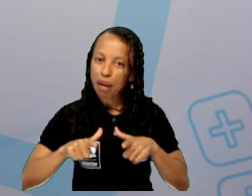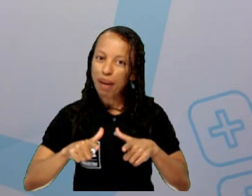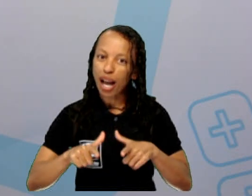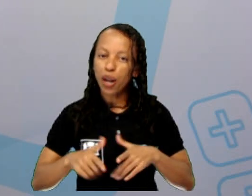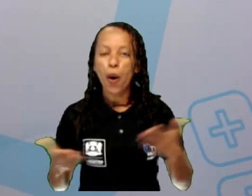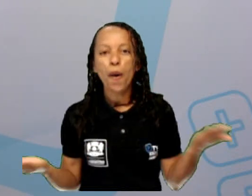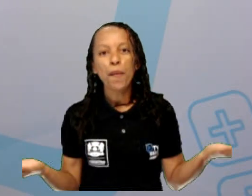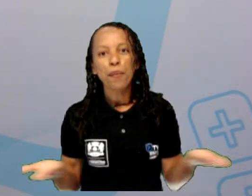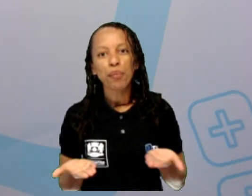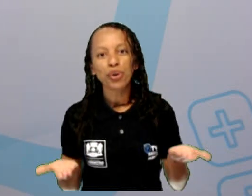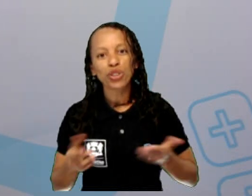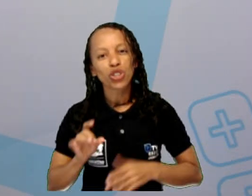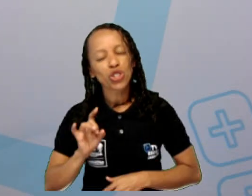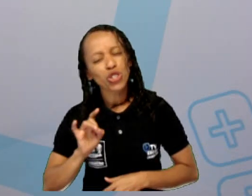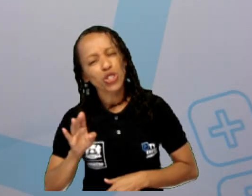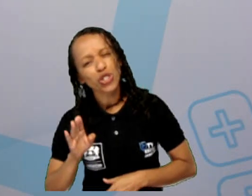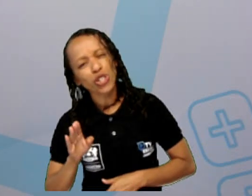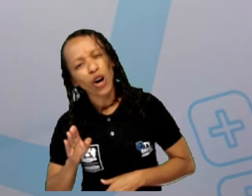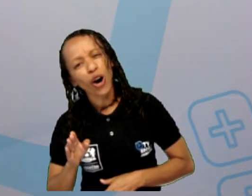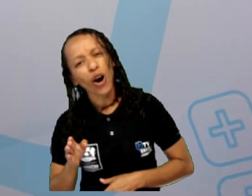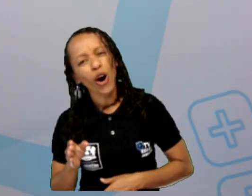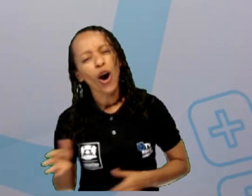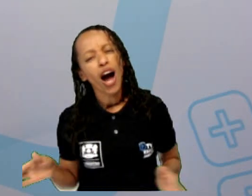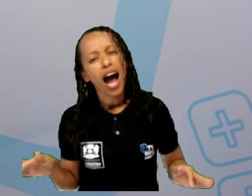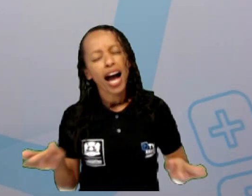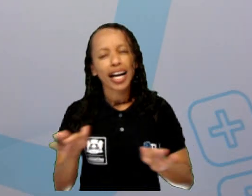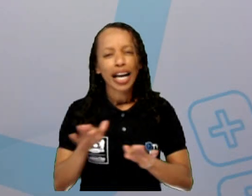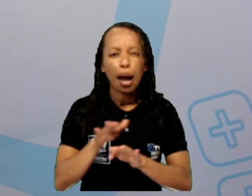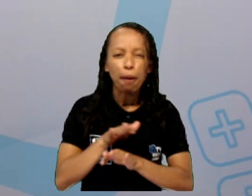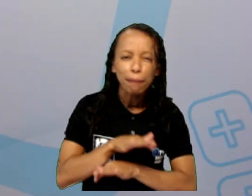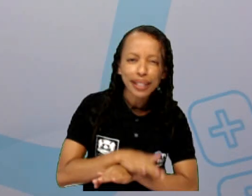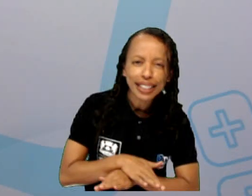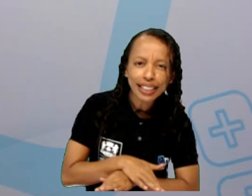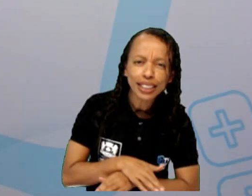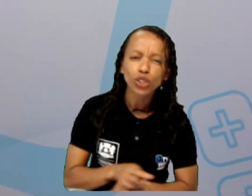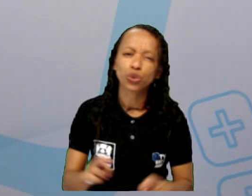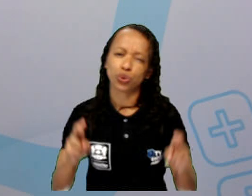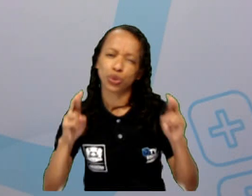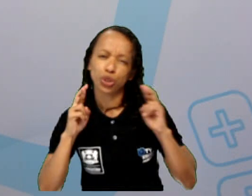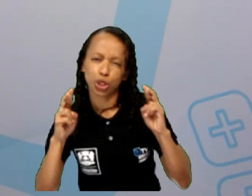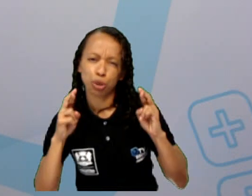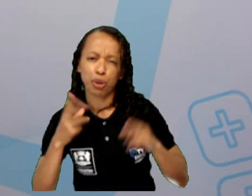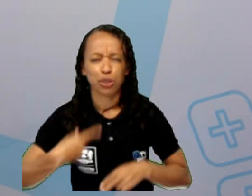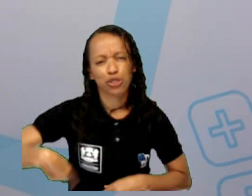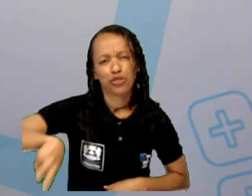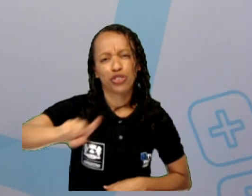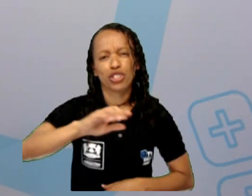é só, a nossa aula está terminando. Eu espero que você tenha gostado